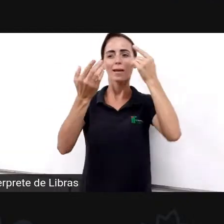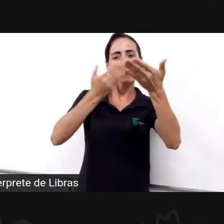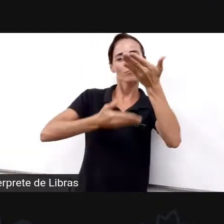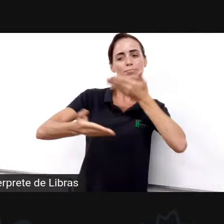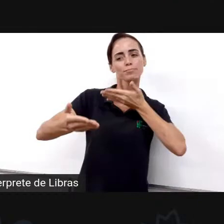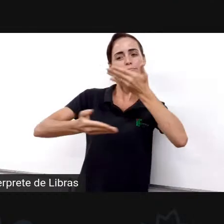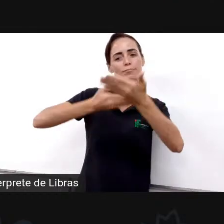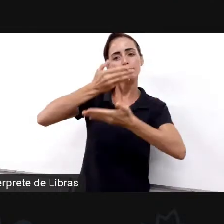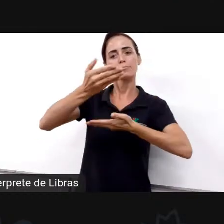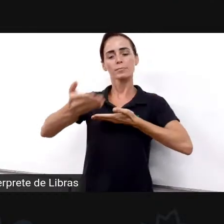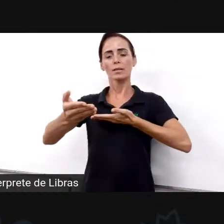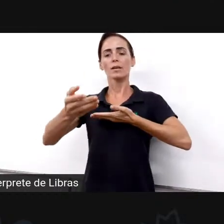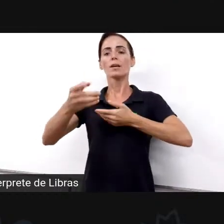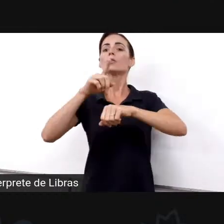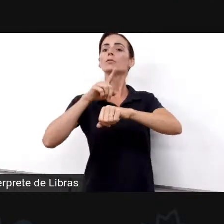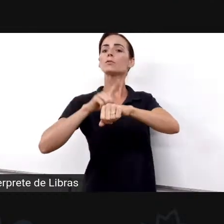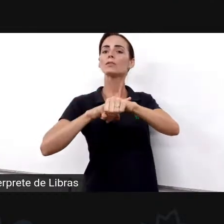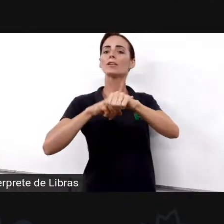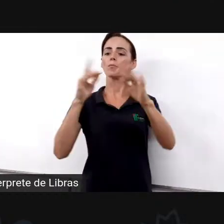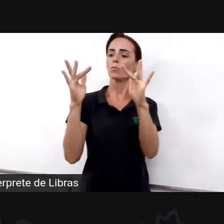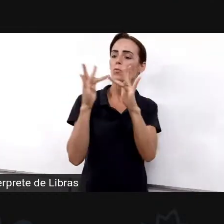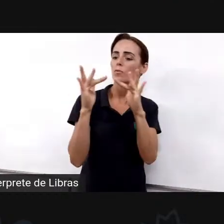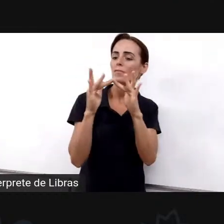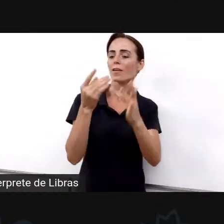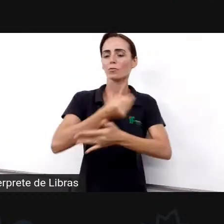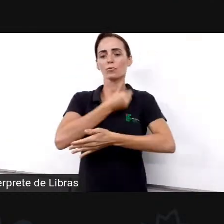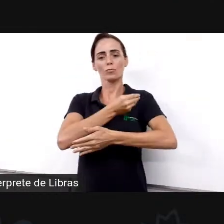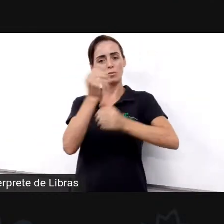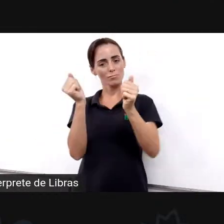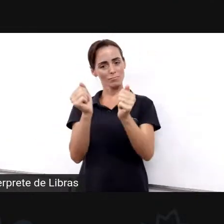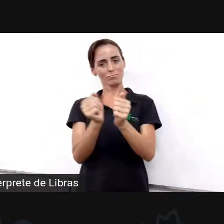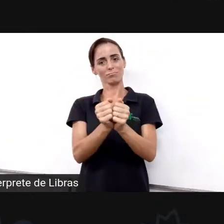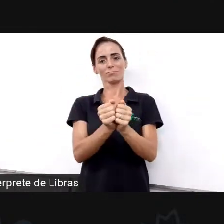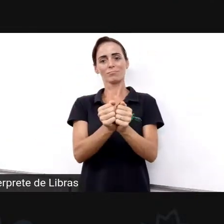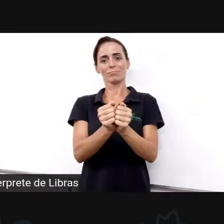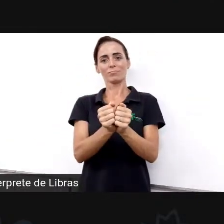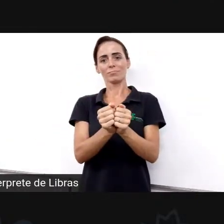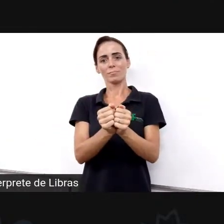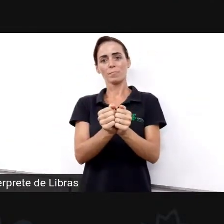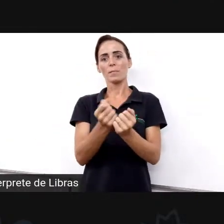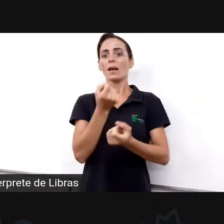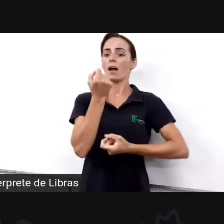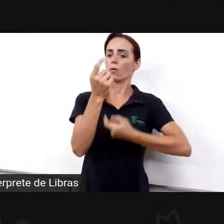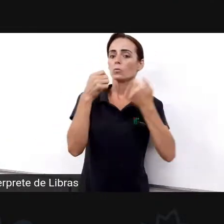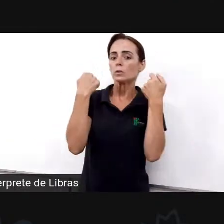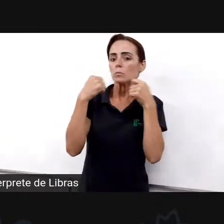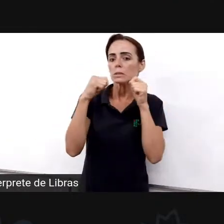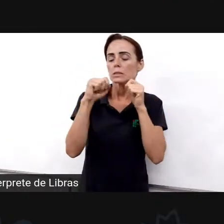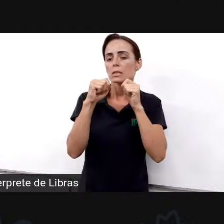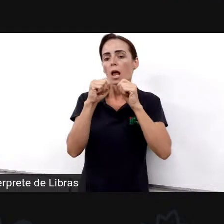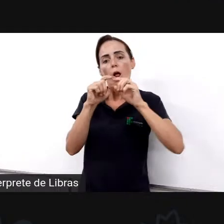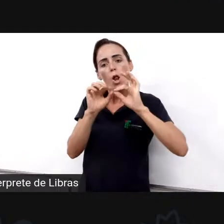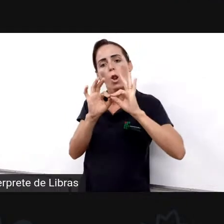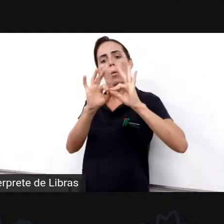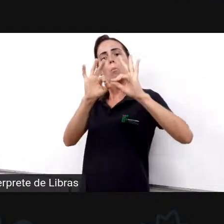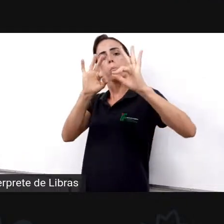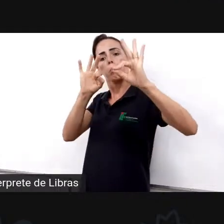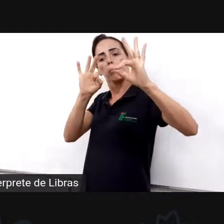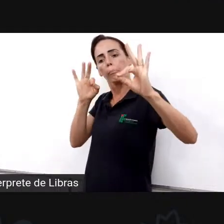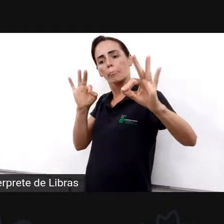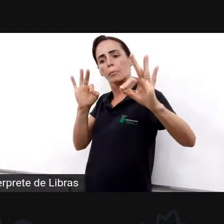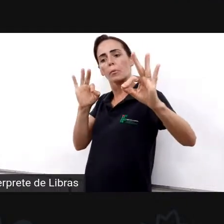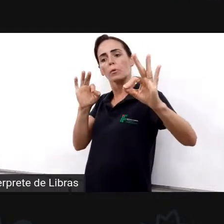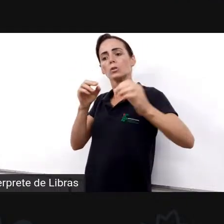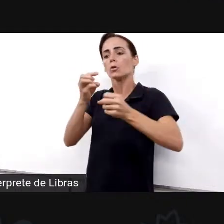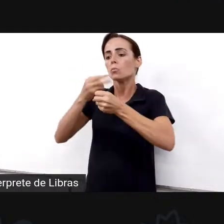o tempo que vivenciamos juntos. Muitos precisavam se deslocar de outros municípios, até o campus, nos dias